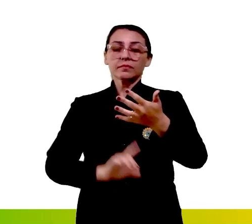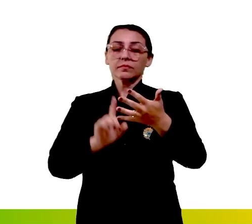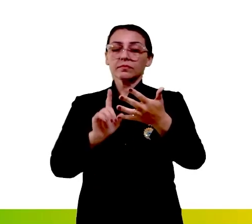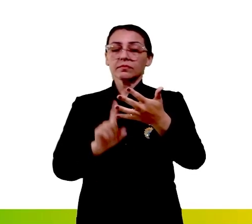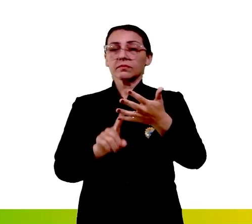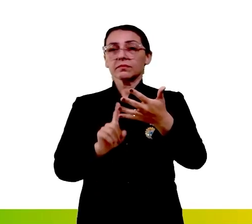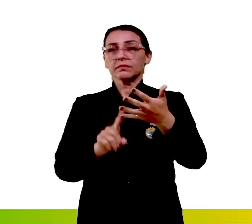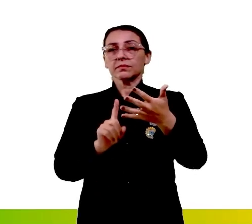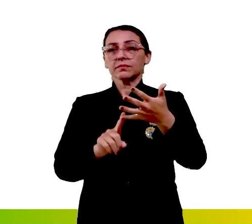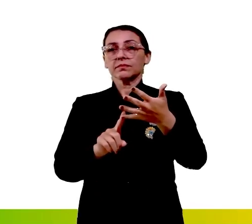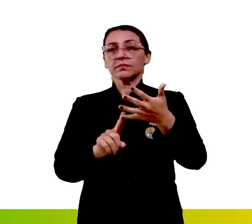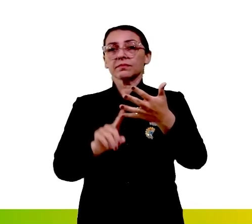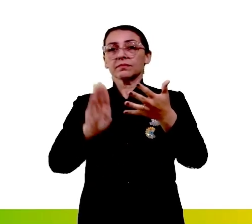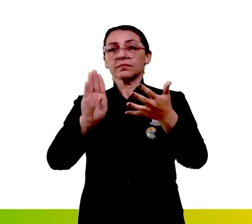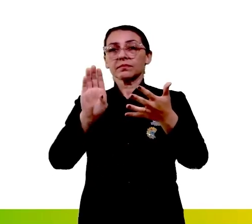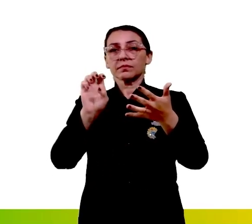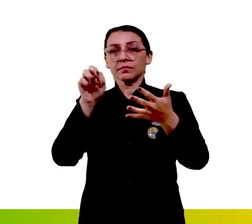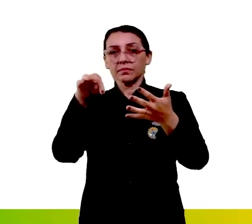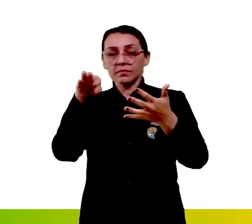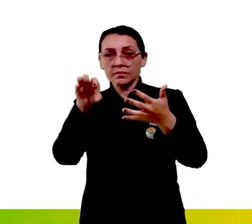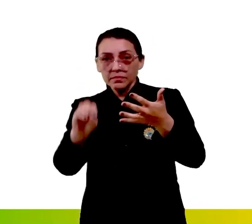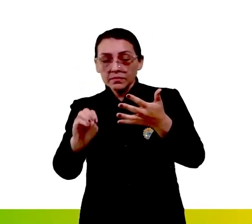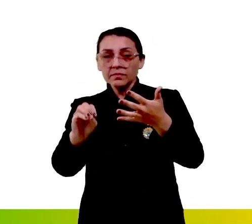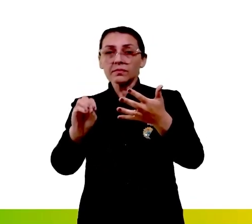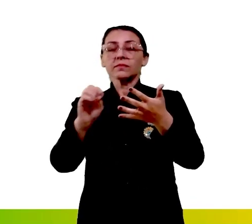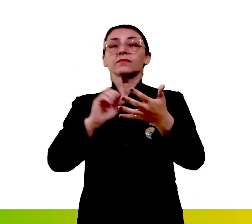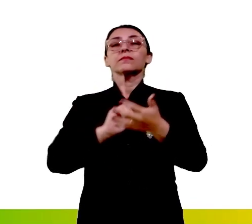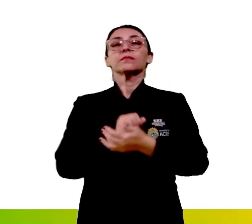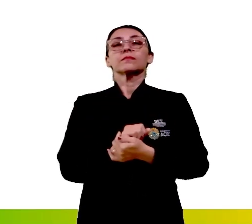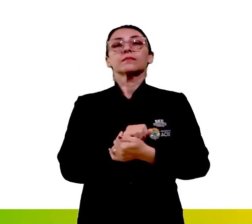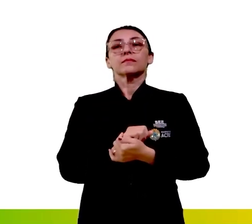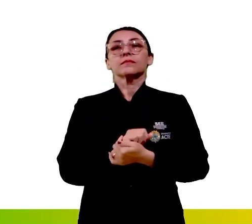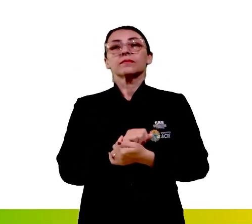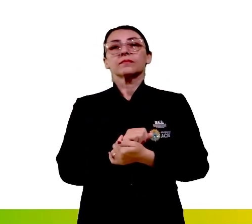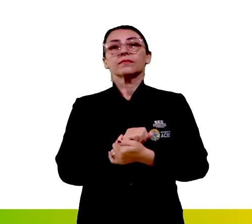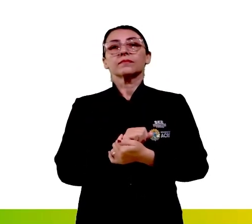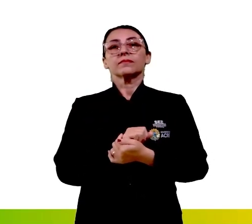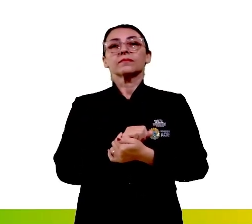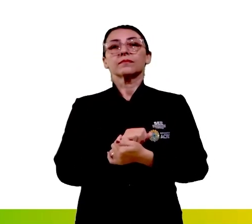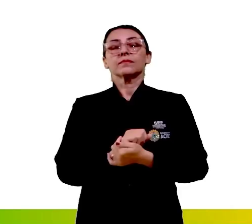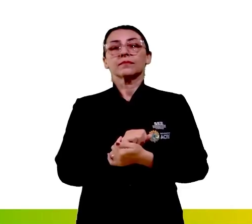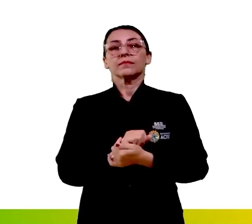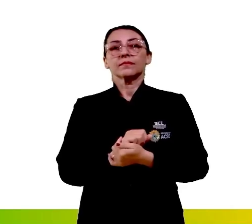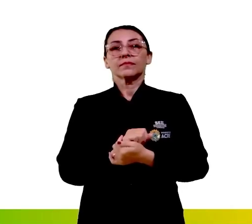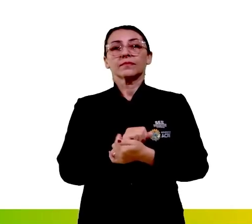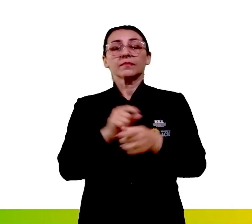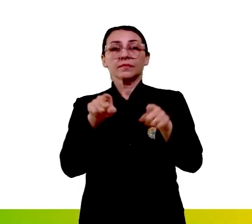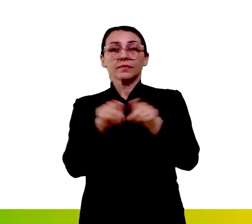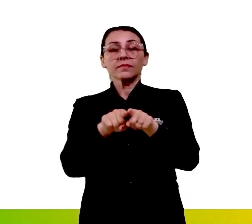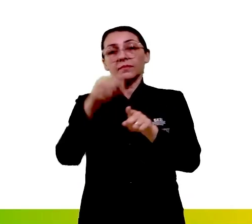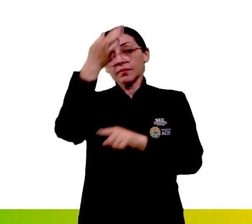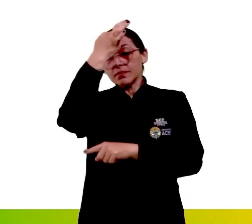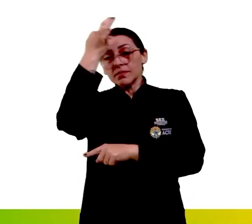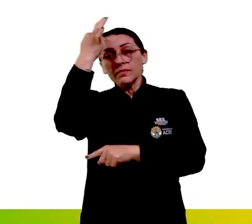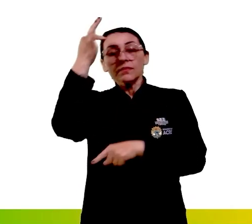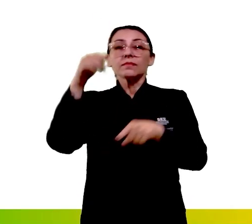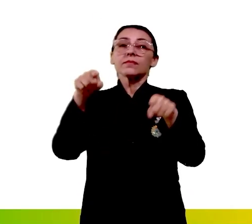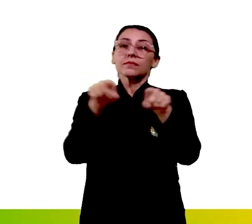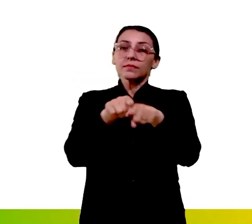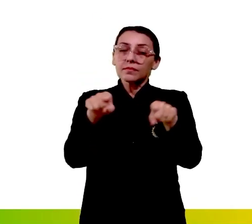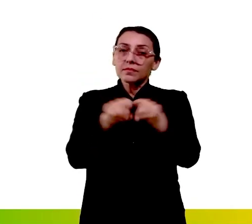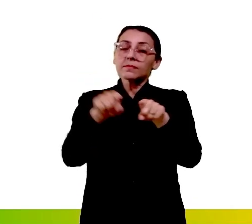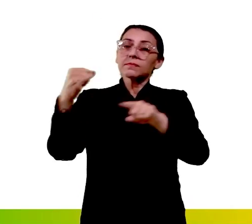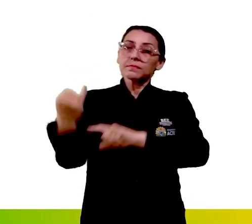nós temos o Bento Spinoza, ou Baruch Spinoza, lá, né, do hebraico. Então, esse filósofo ele também é